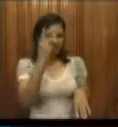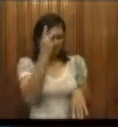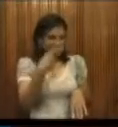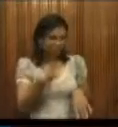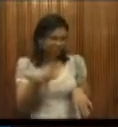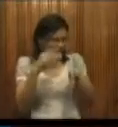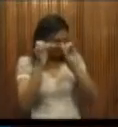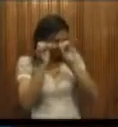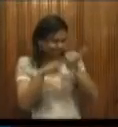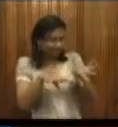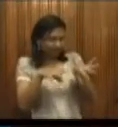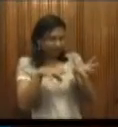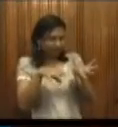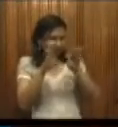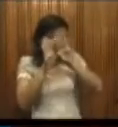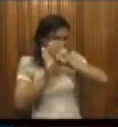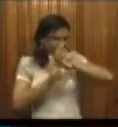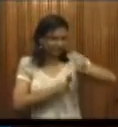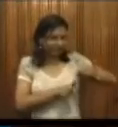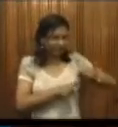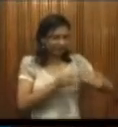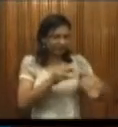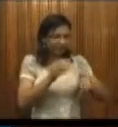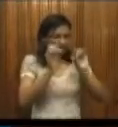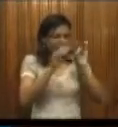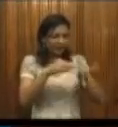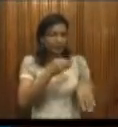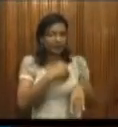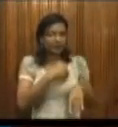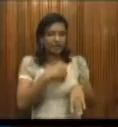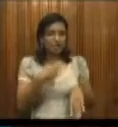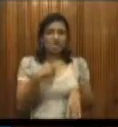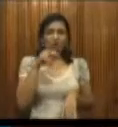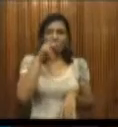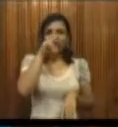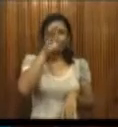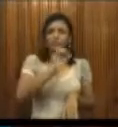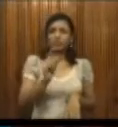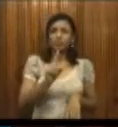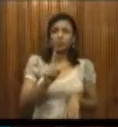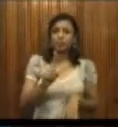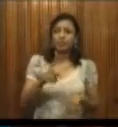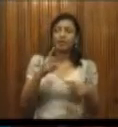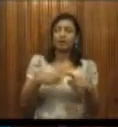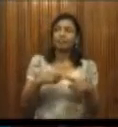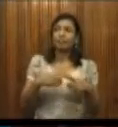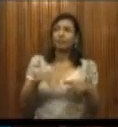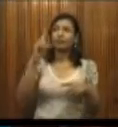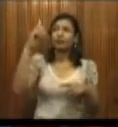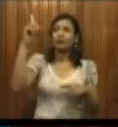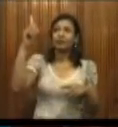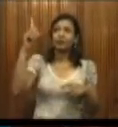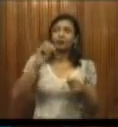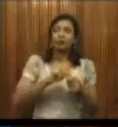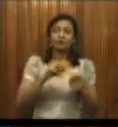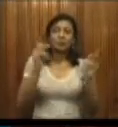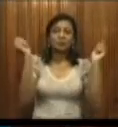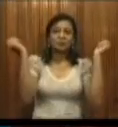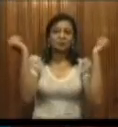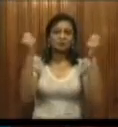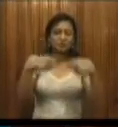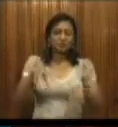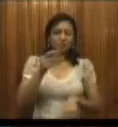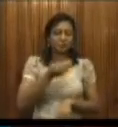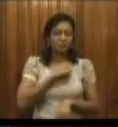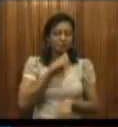renuncio ao pecado? Não é porque eu tenho forças em mim, não. É porque Deus tornou isso possível em minha vida